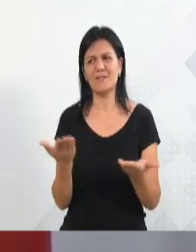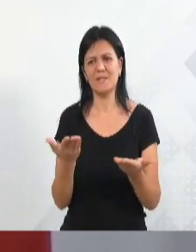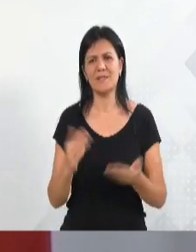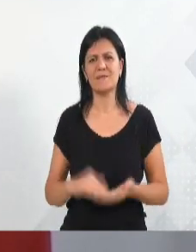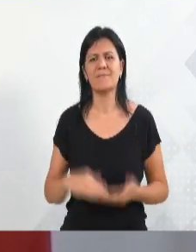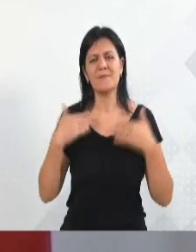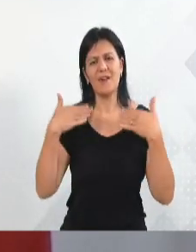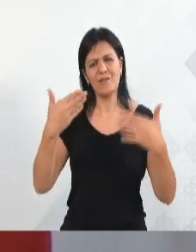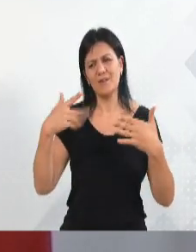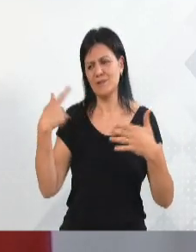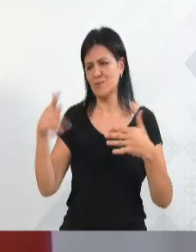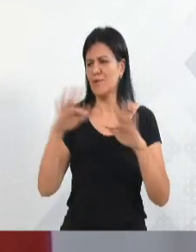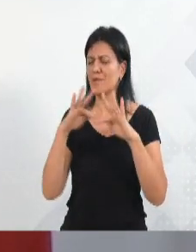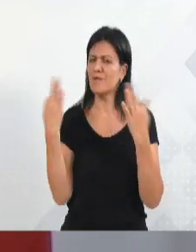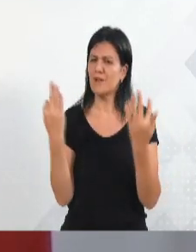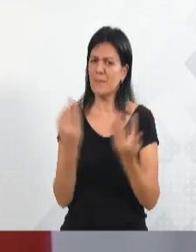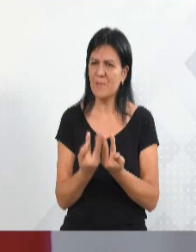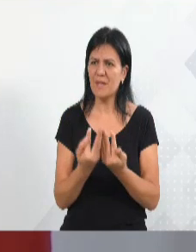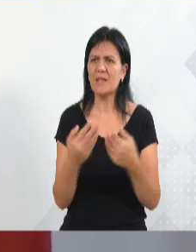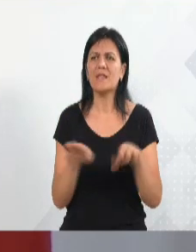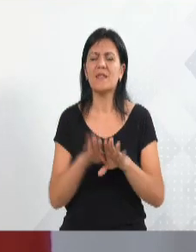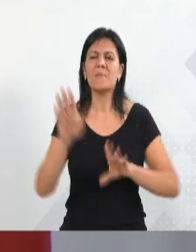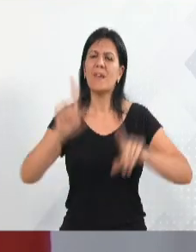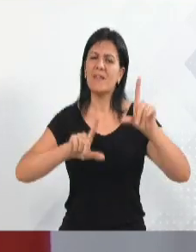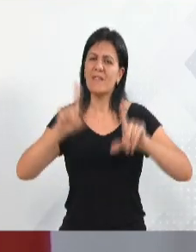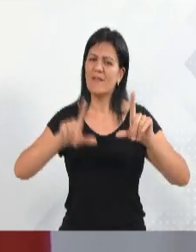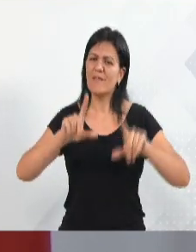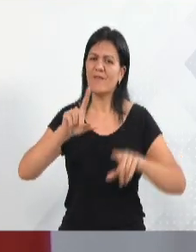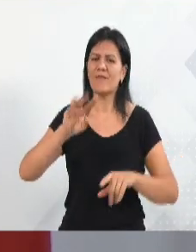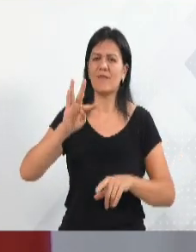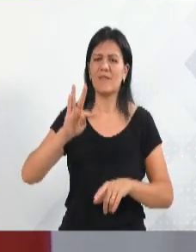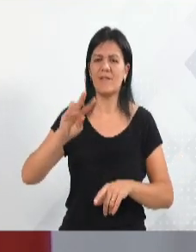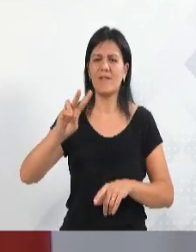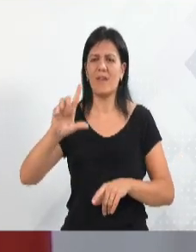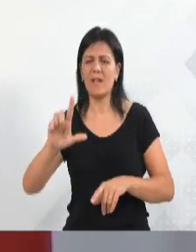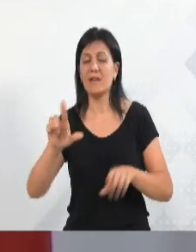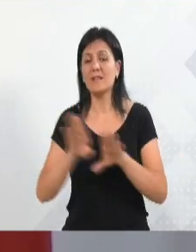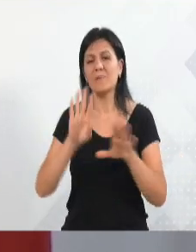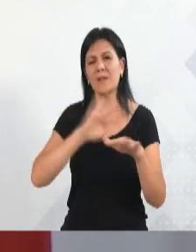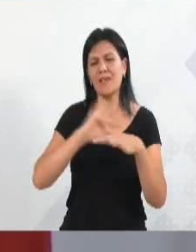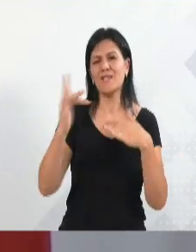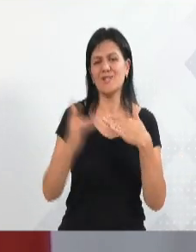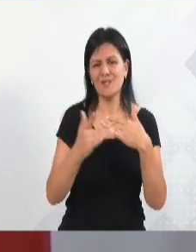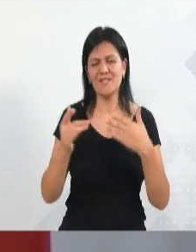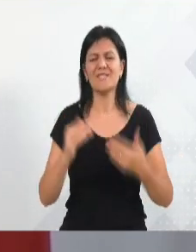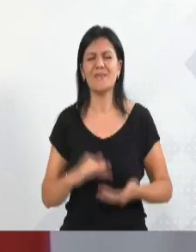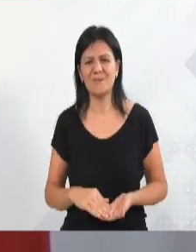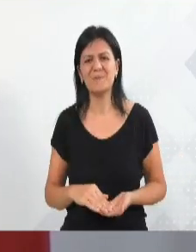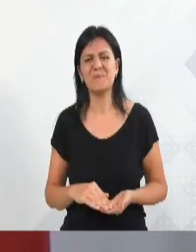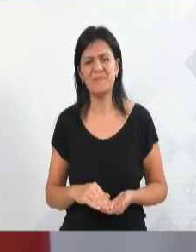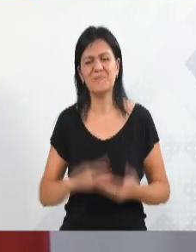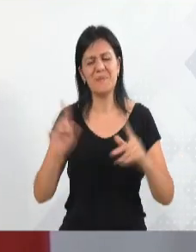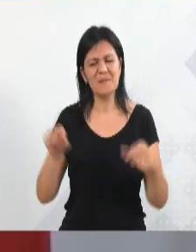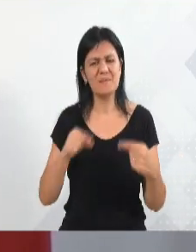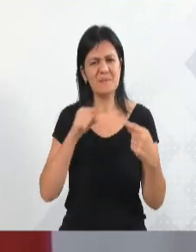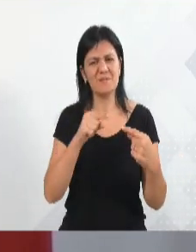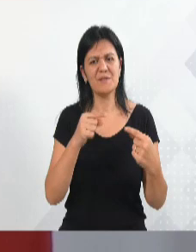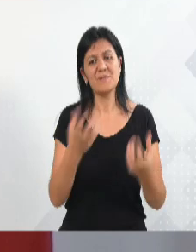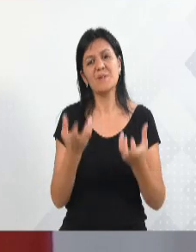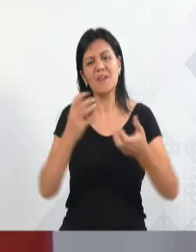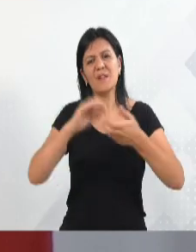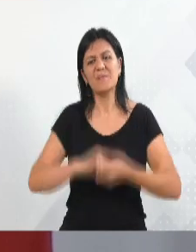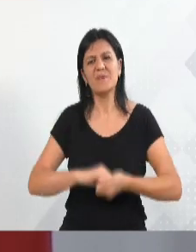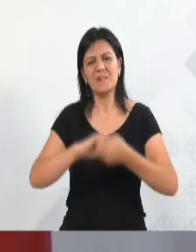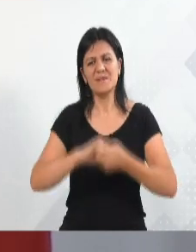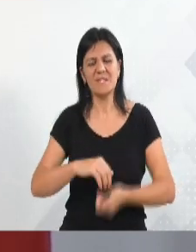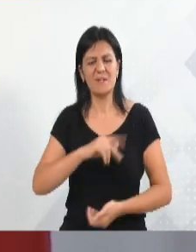dos familiares de vocês, perante a TVL, perante a rede social. Esse é o objetivo, e quero aqui parabenizar